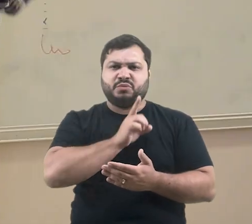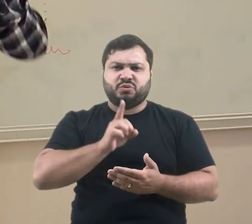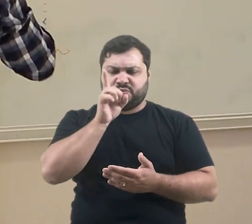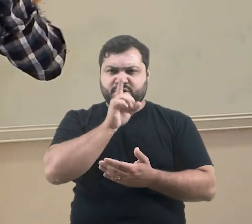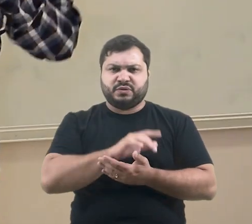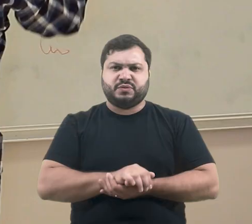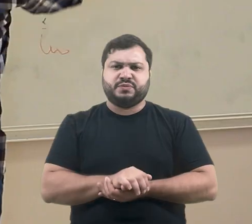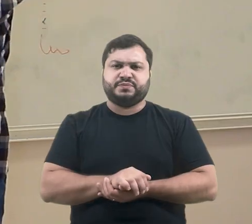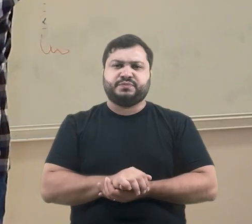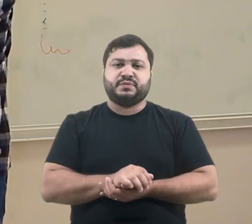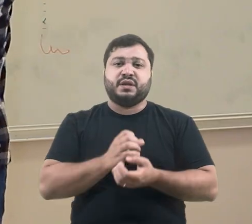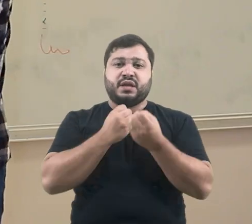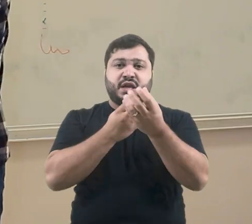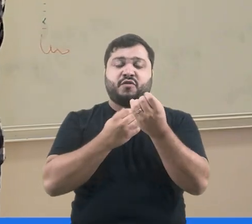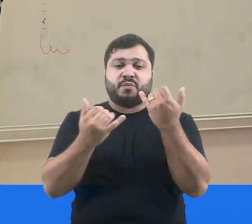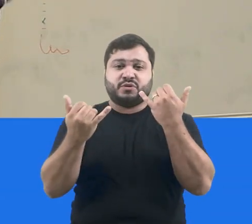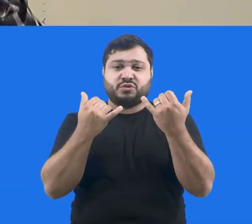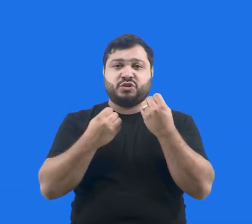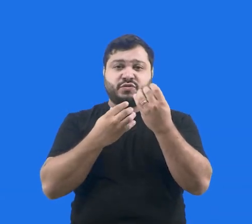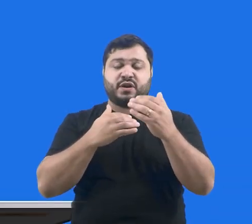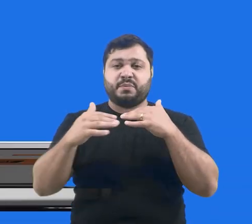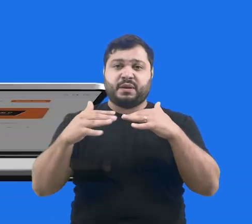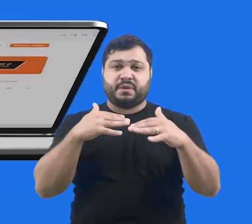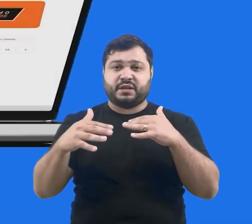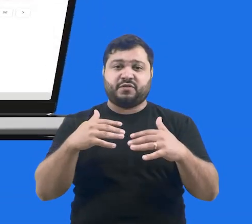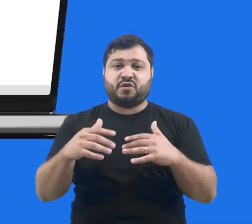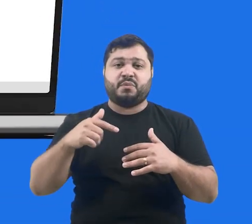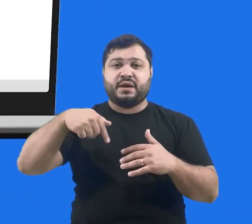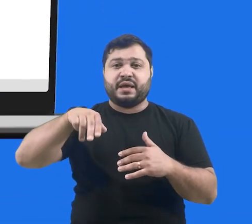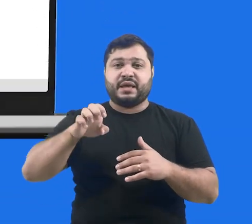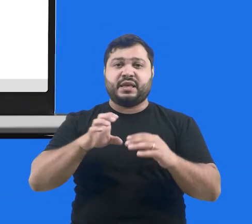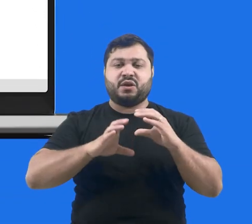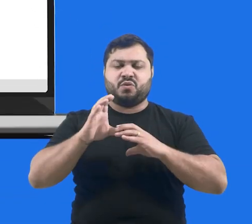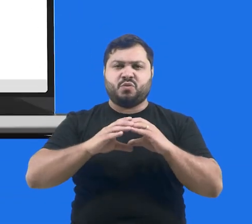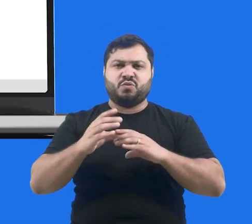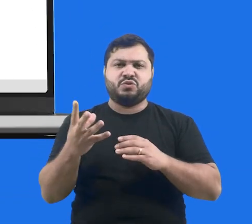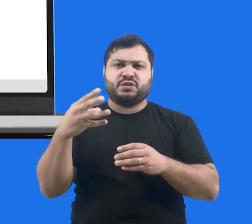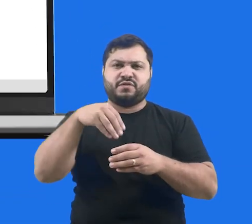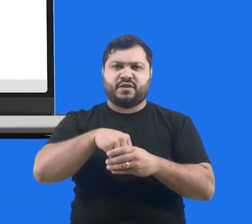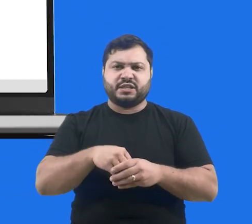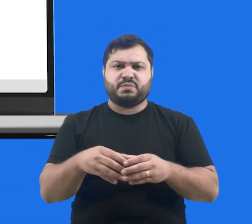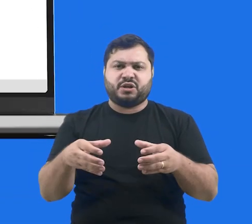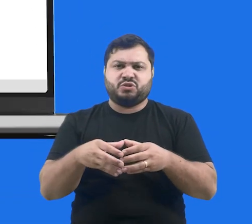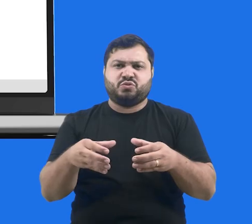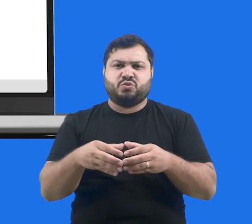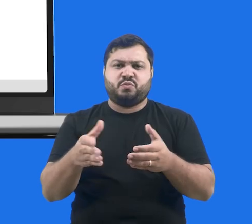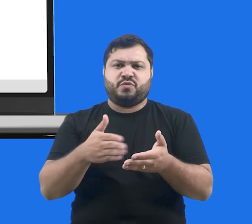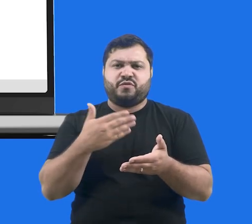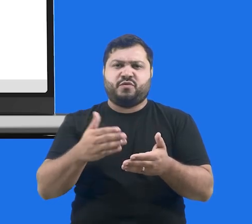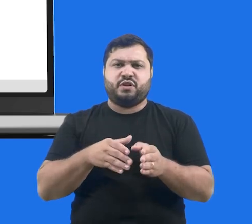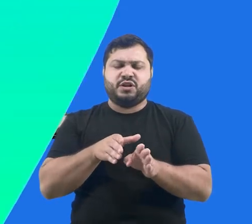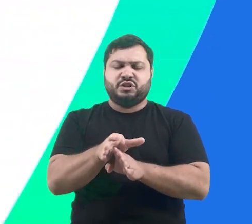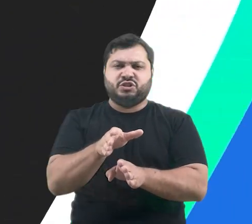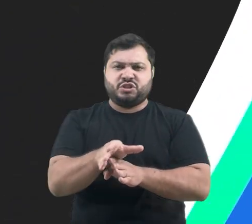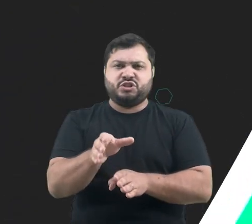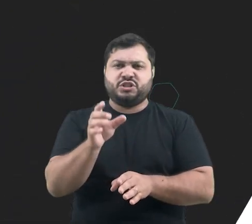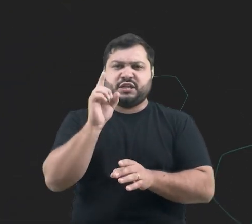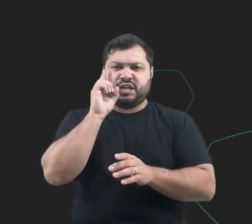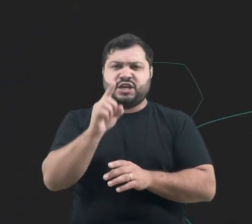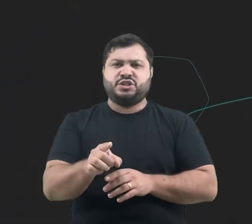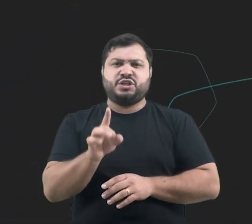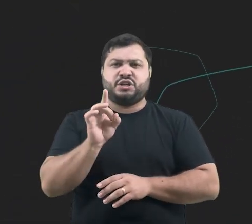nos finais de semana. Dados divulgados pela plataforma QConcursos, que faz parte do grupo Folha